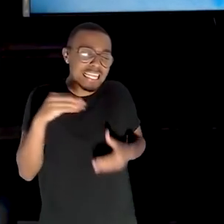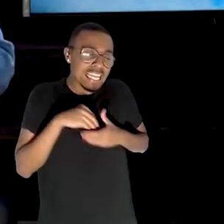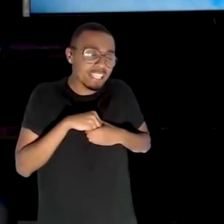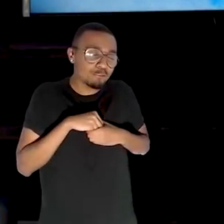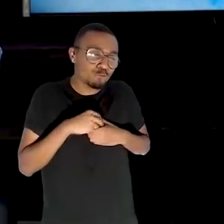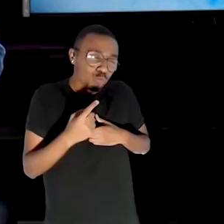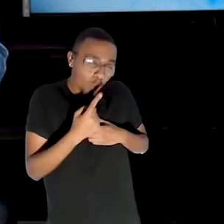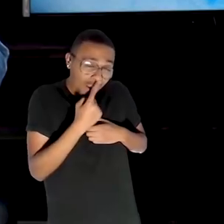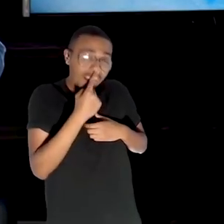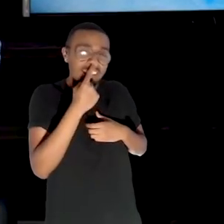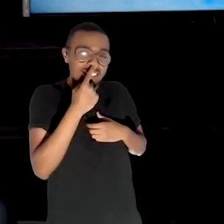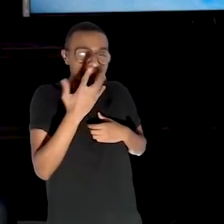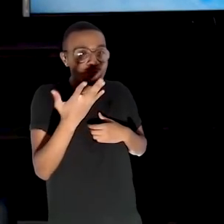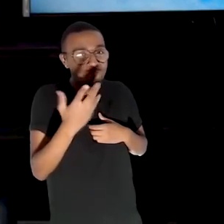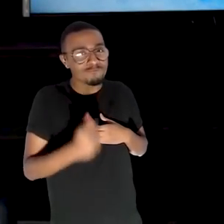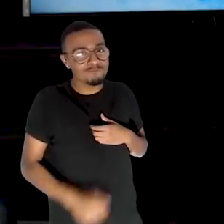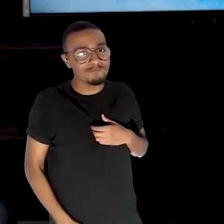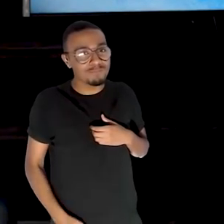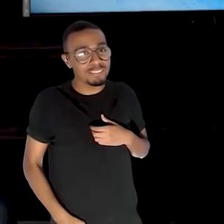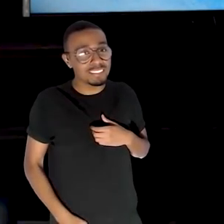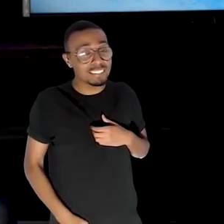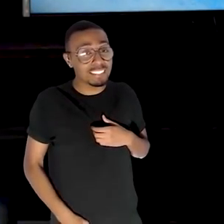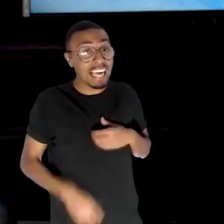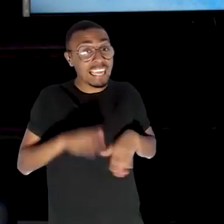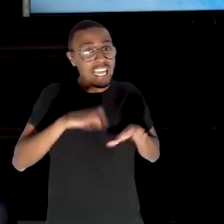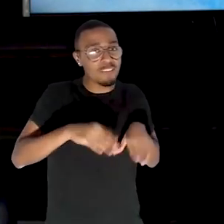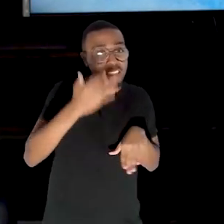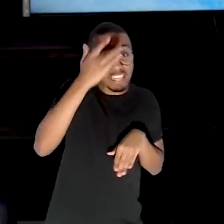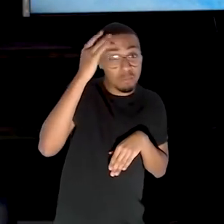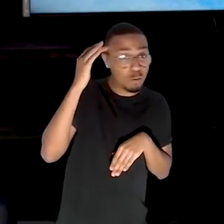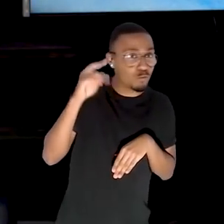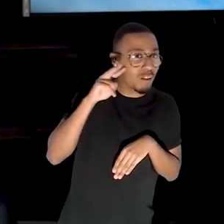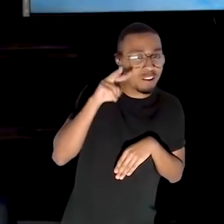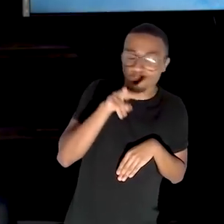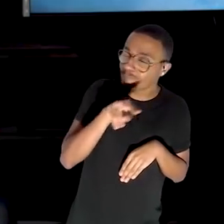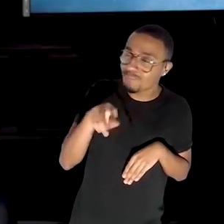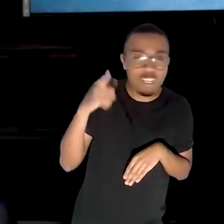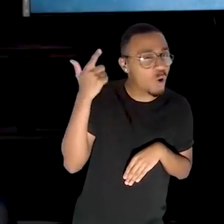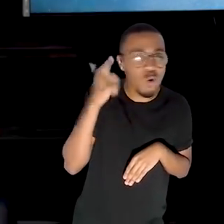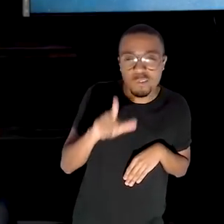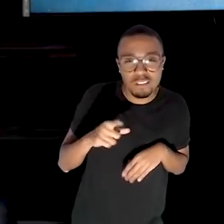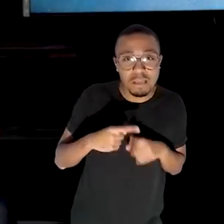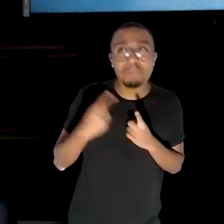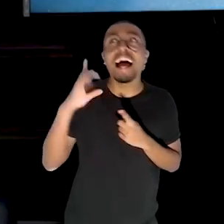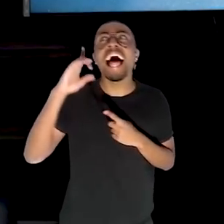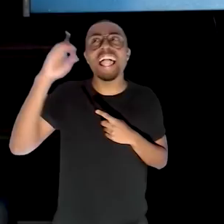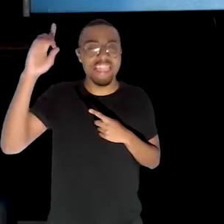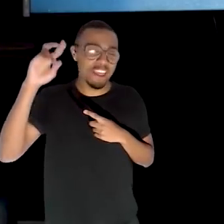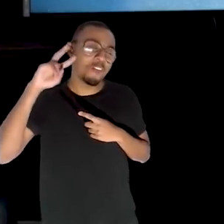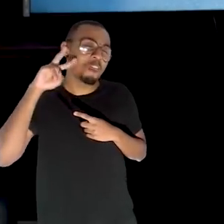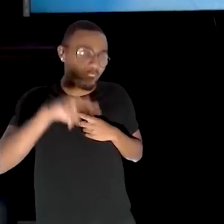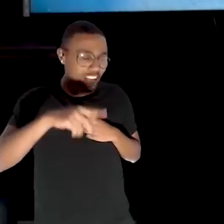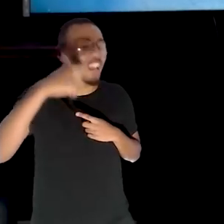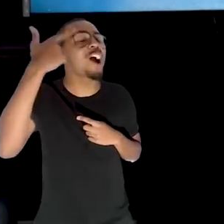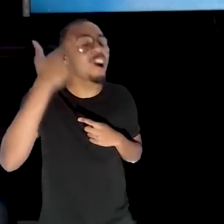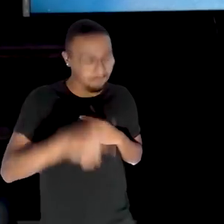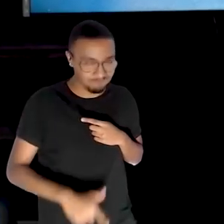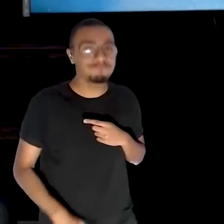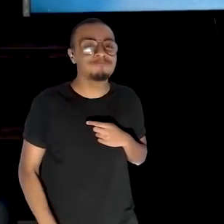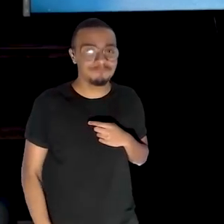reino de Deus, o que não é visto é mais valioso do que aquilo que é visto.